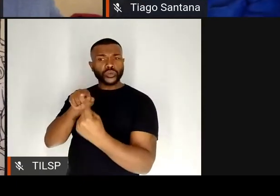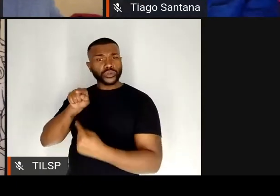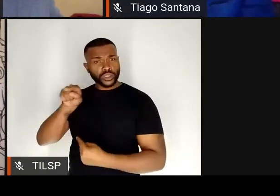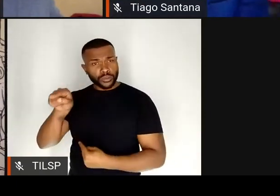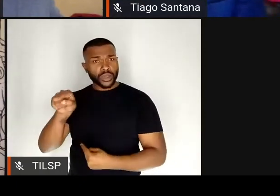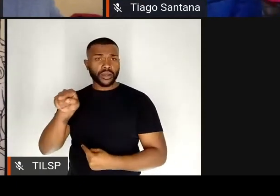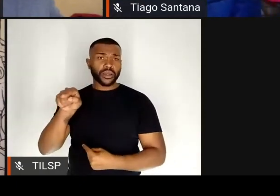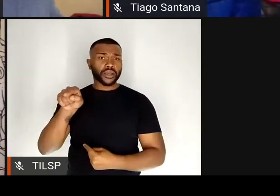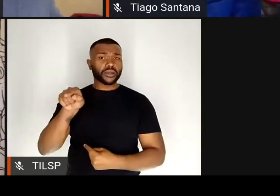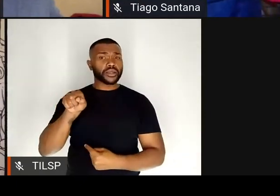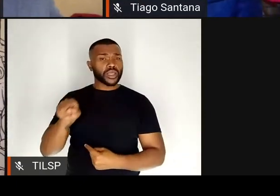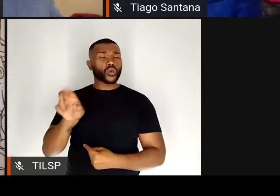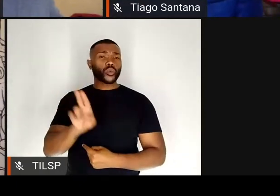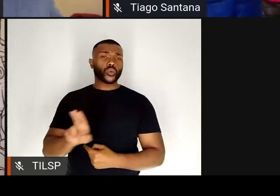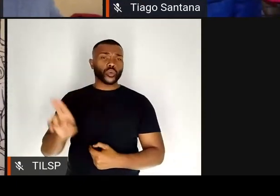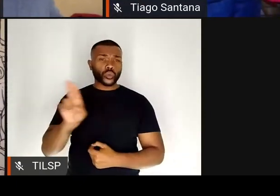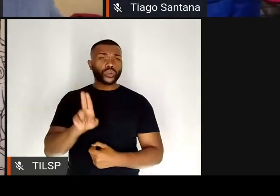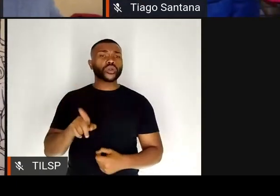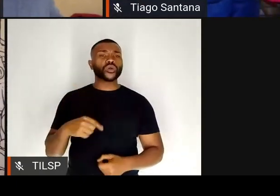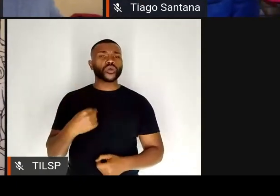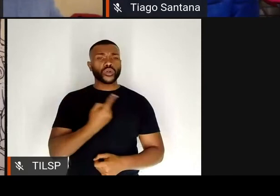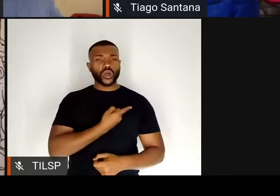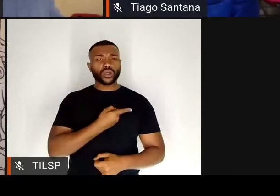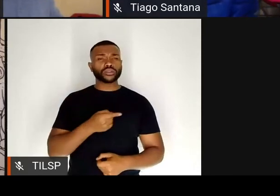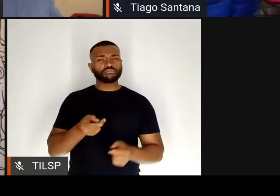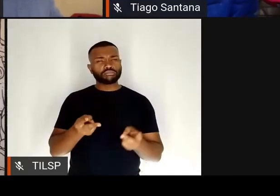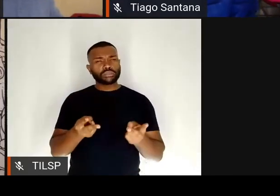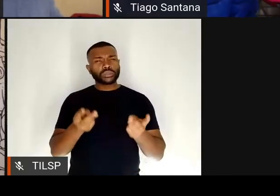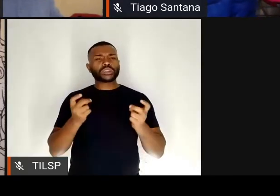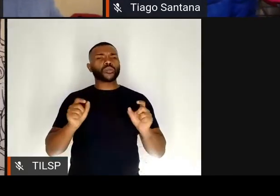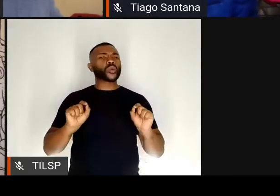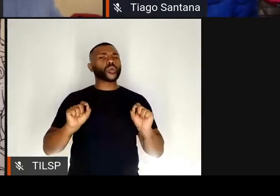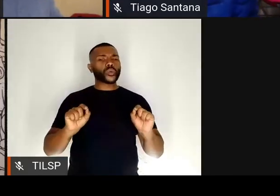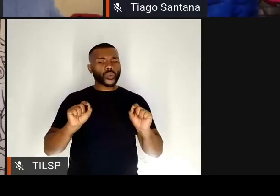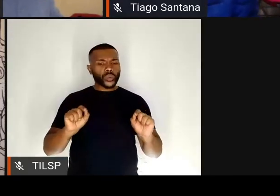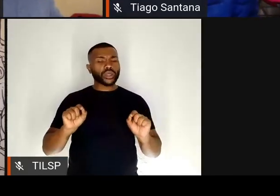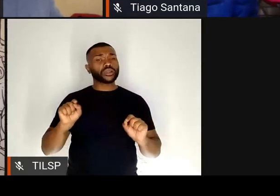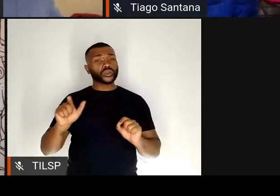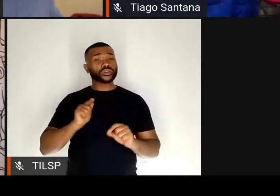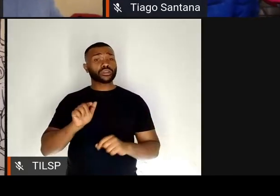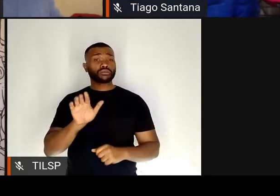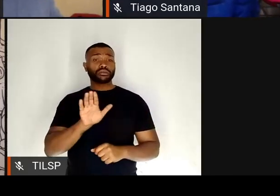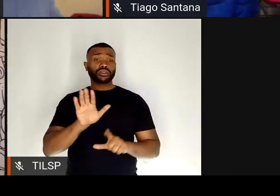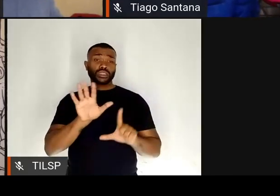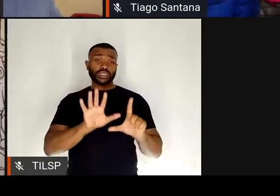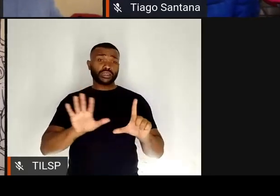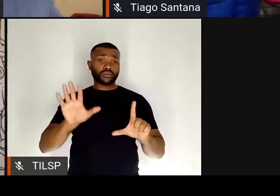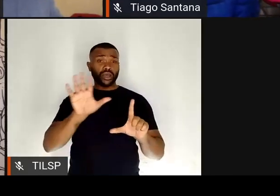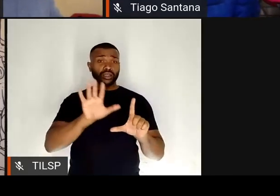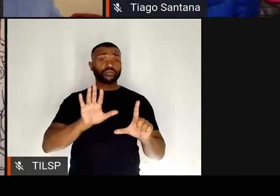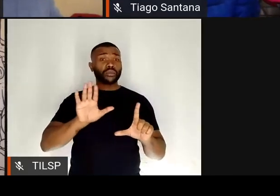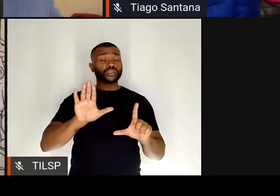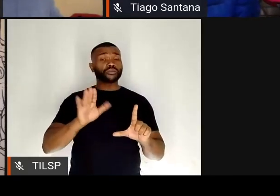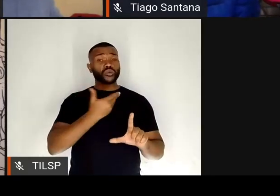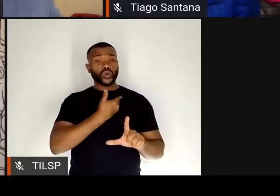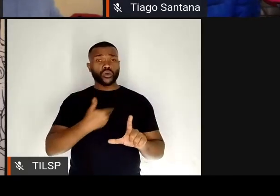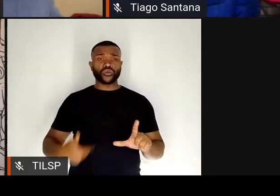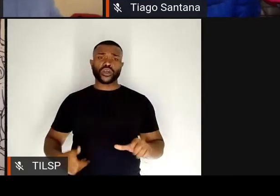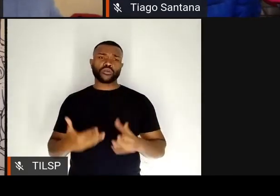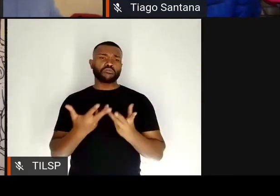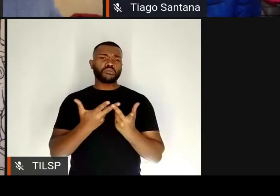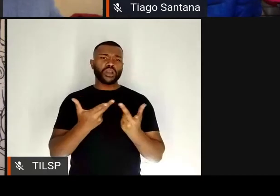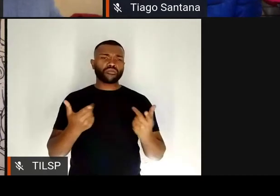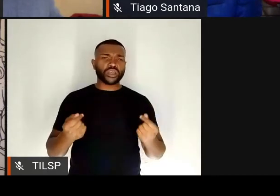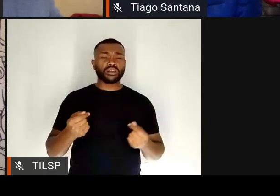mesmo aparato que a gente considera que é um excesso de imagens. Para o Estado é uma maravilha, né? O Estado vigilante, o